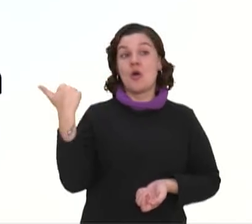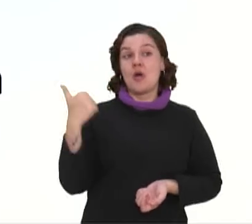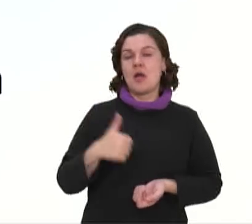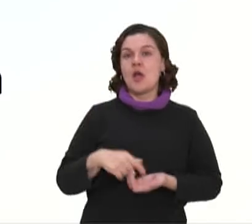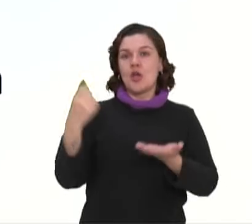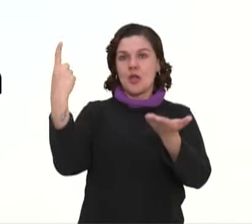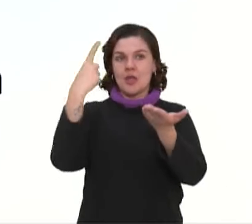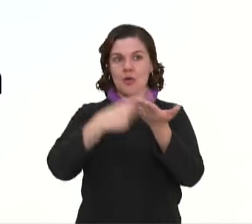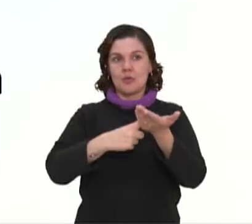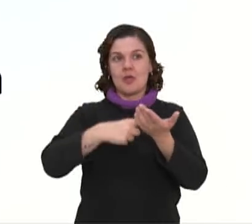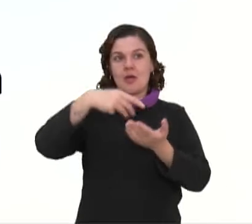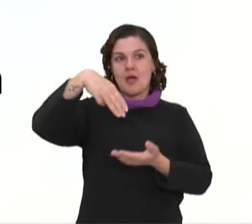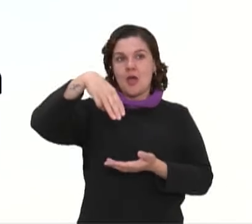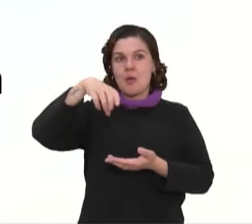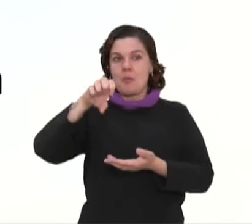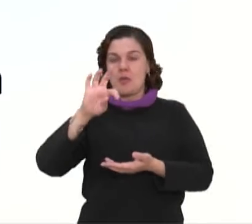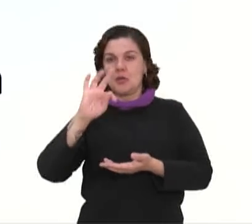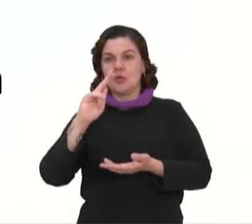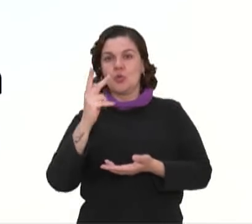de Methuen,